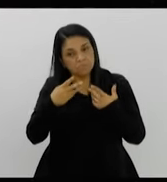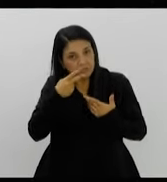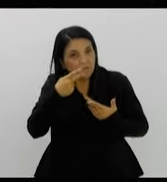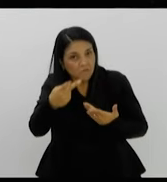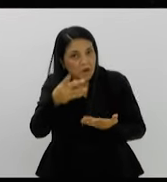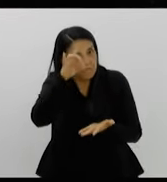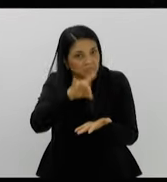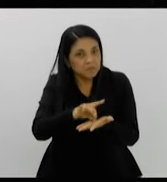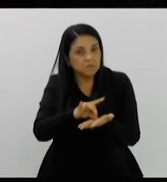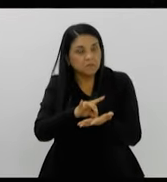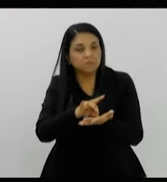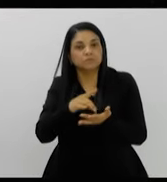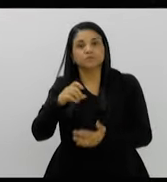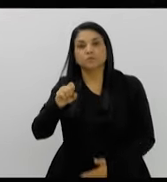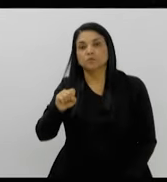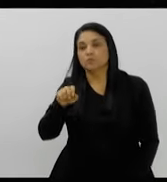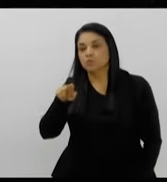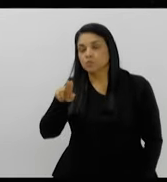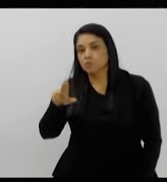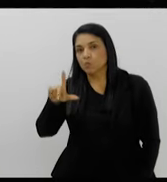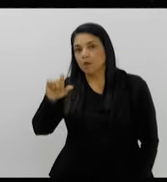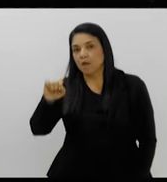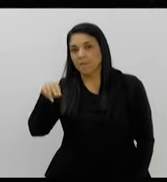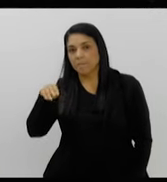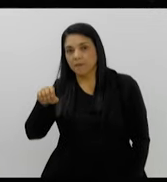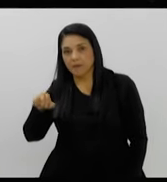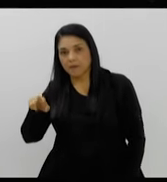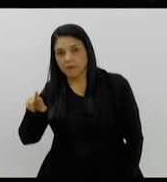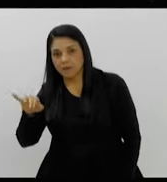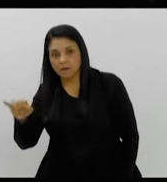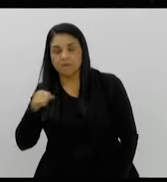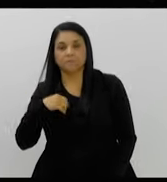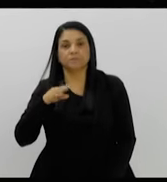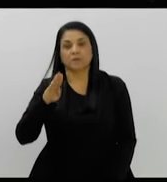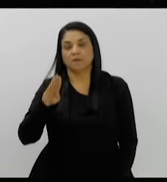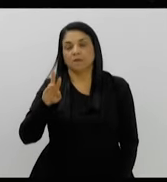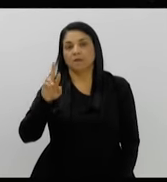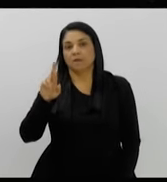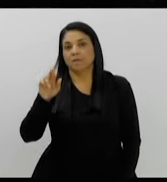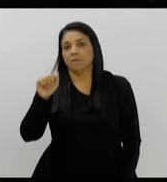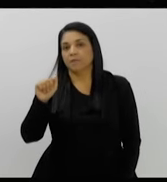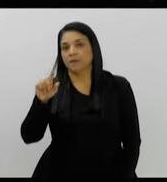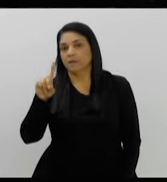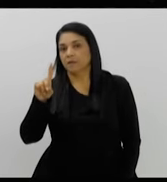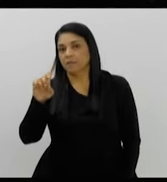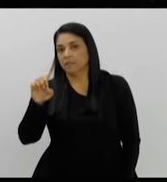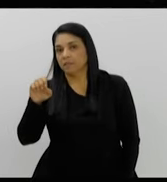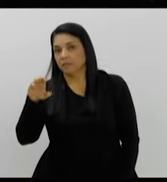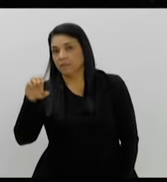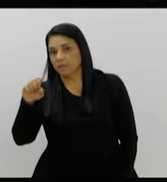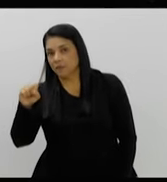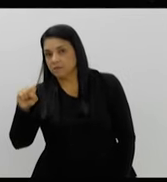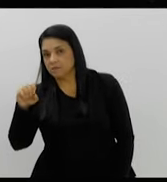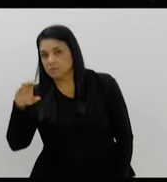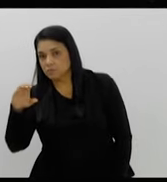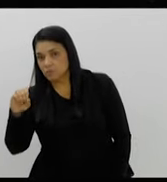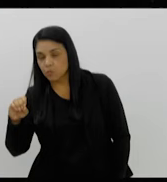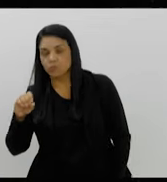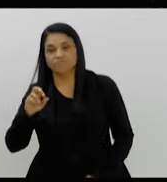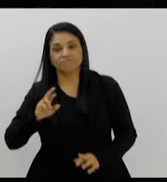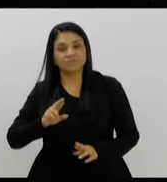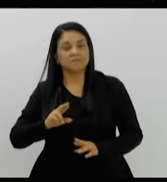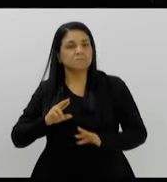nome sul-américa Bradesco eles tinham reclamações mas não como a Unimed não como a